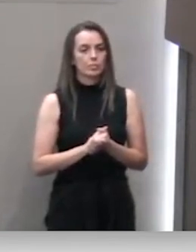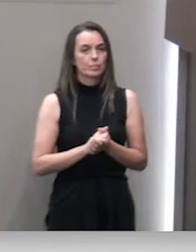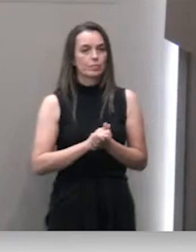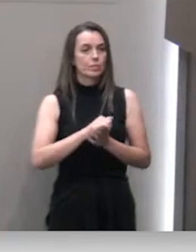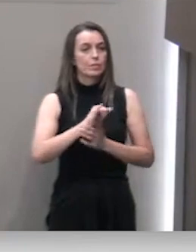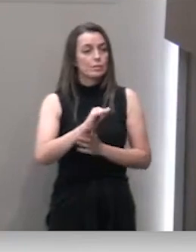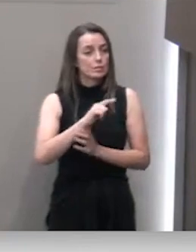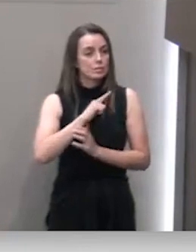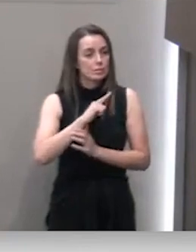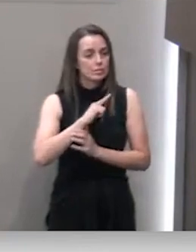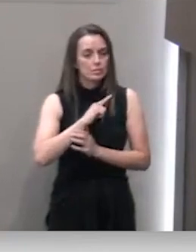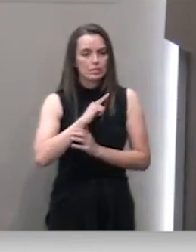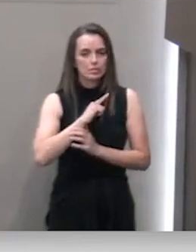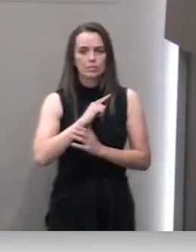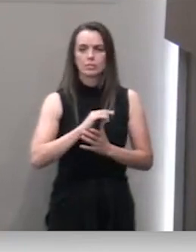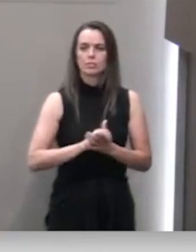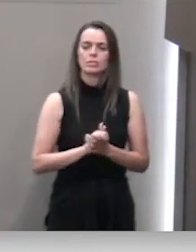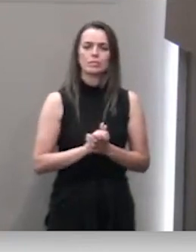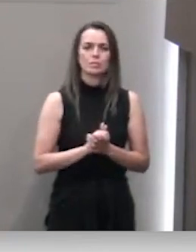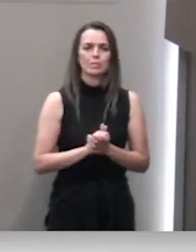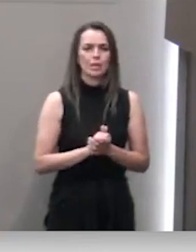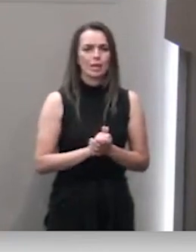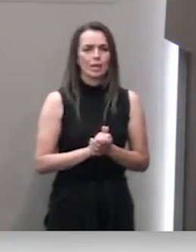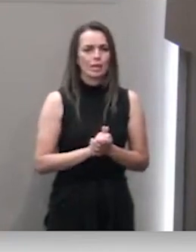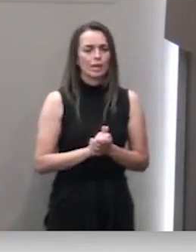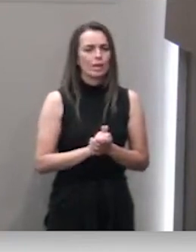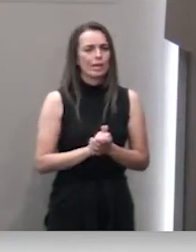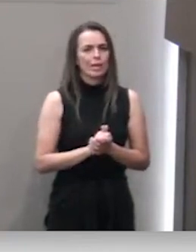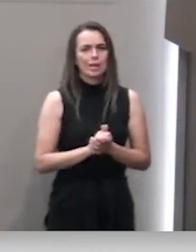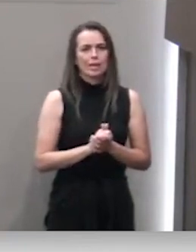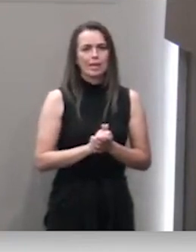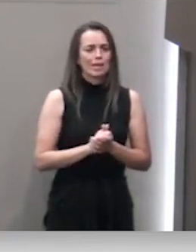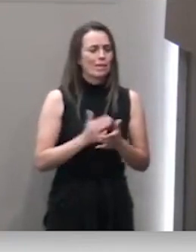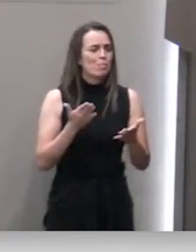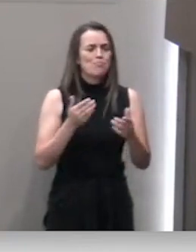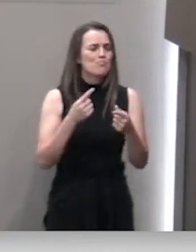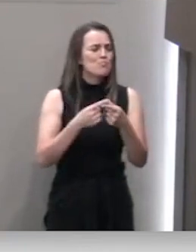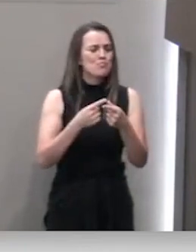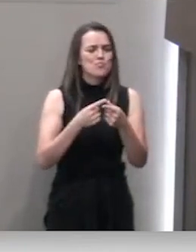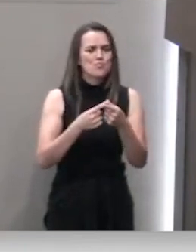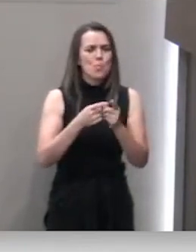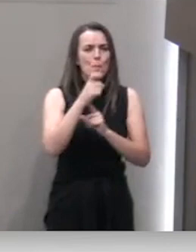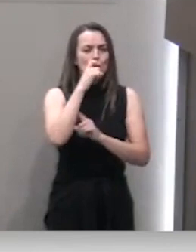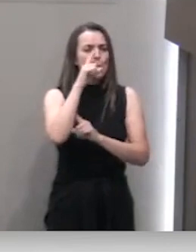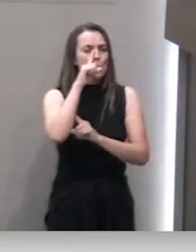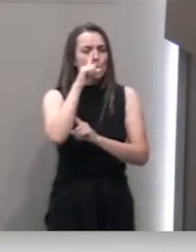tem todas essas nuances, por que os pais não podem saber?